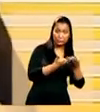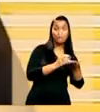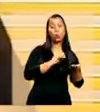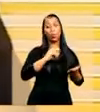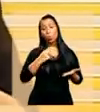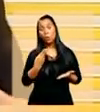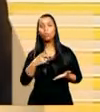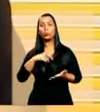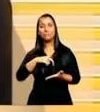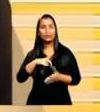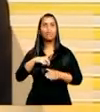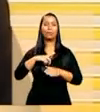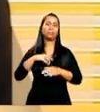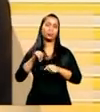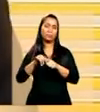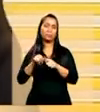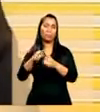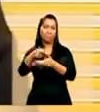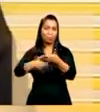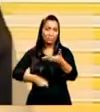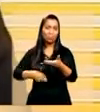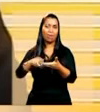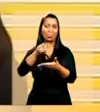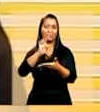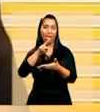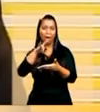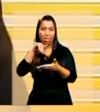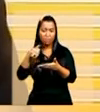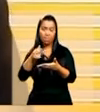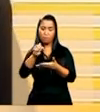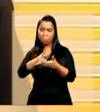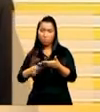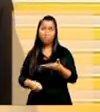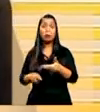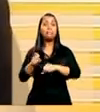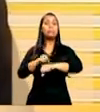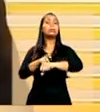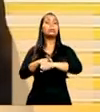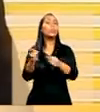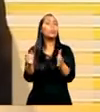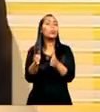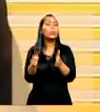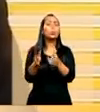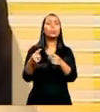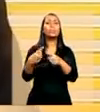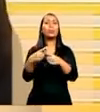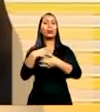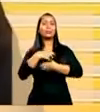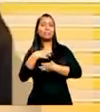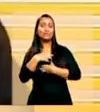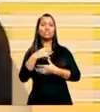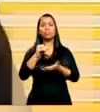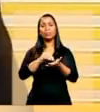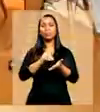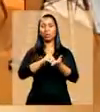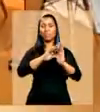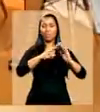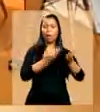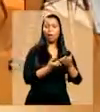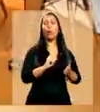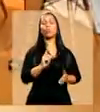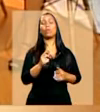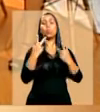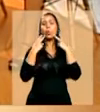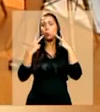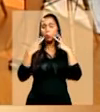aula ou ainda ter tarefas, ter coisas que remetam à escola? Esse tempo é muito curto para se sentir ausente da sala de